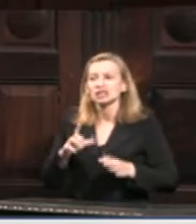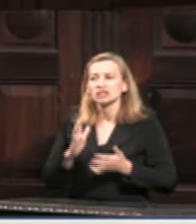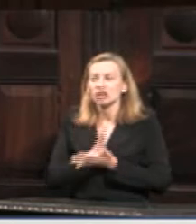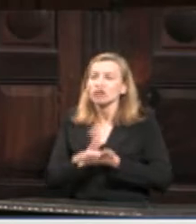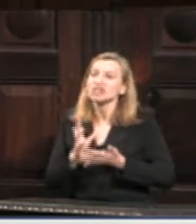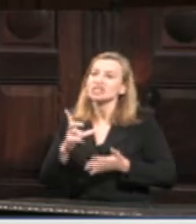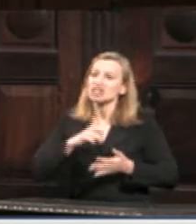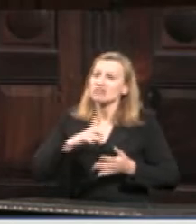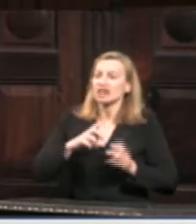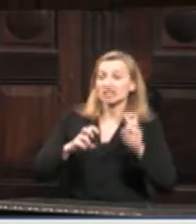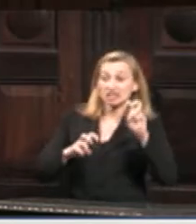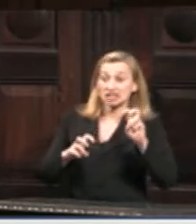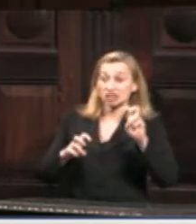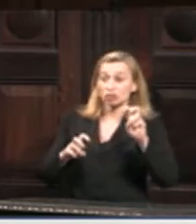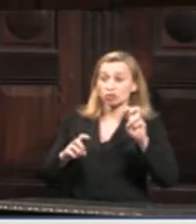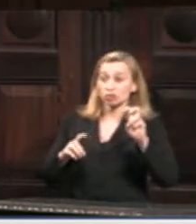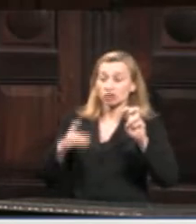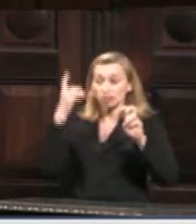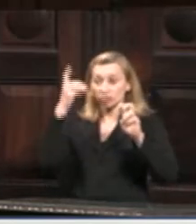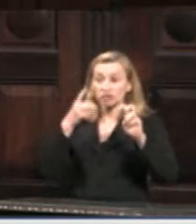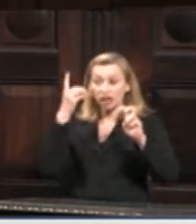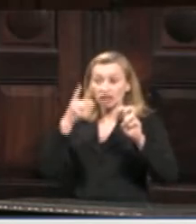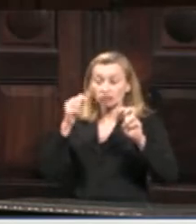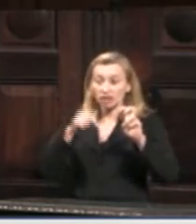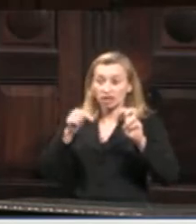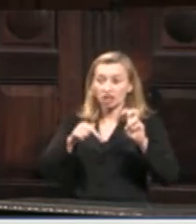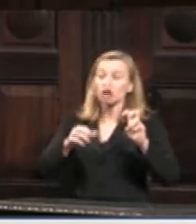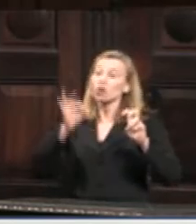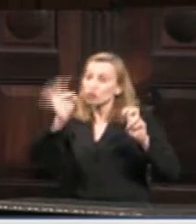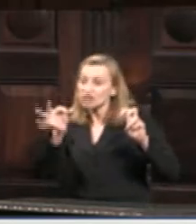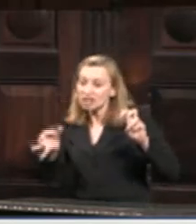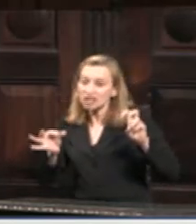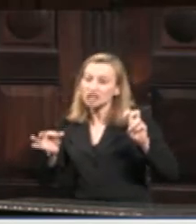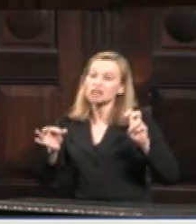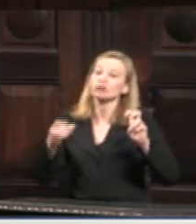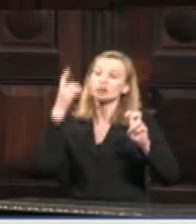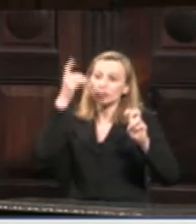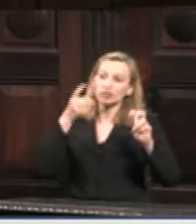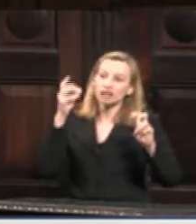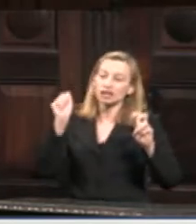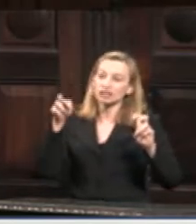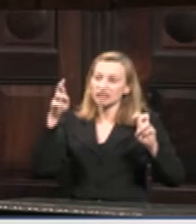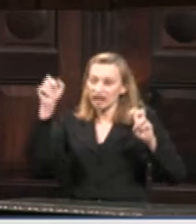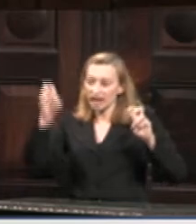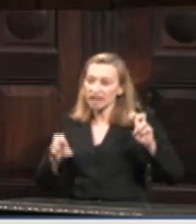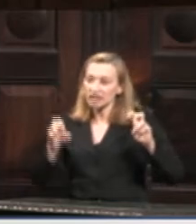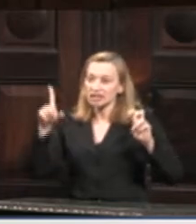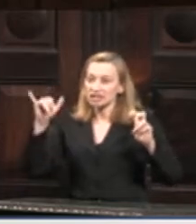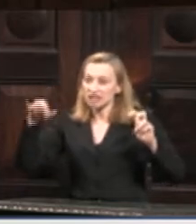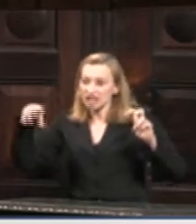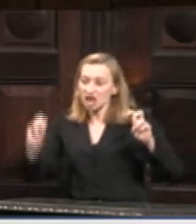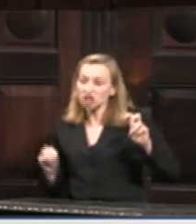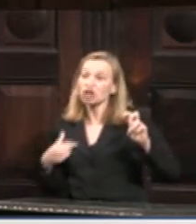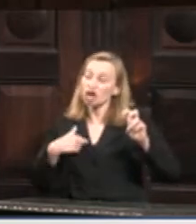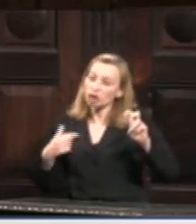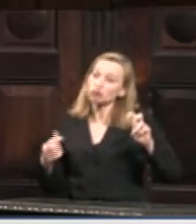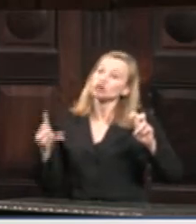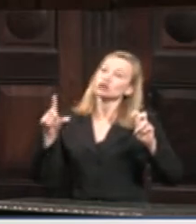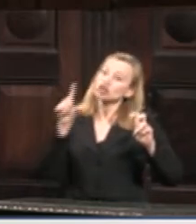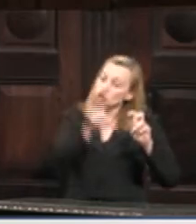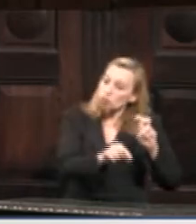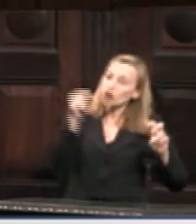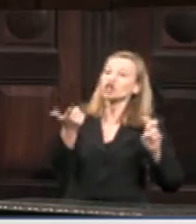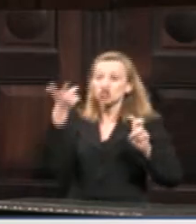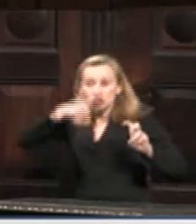pessoal, com certeza o deputado André Siciliano estaria nessa lista, por ser uma pessoa que eu tenho uma